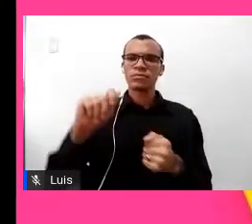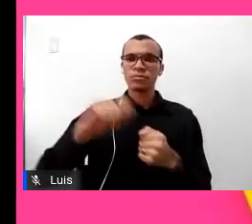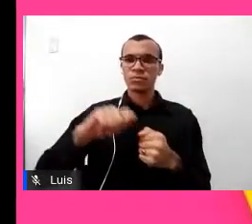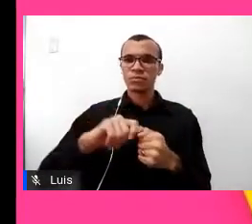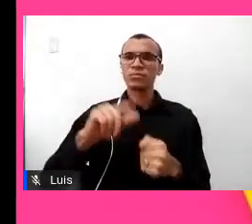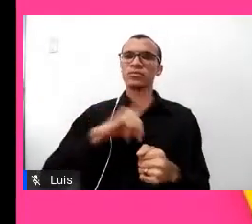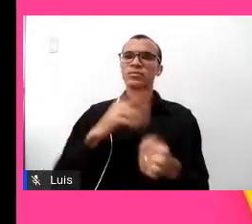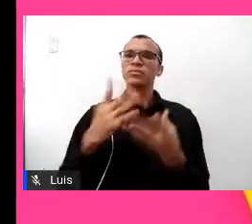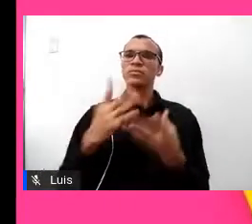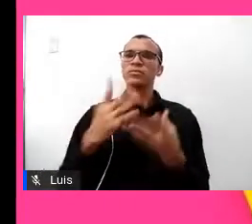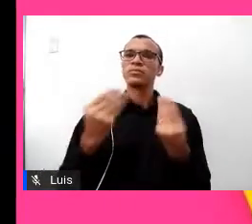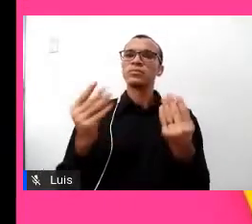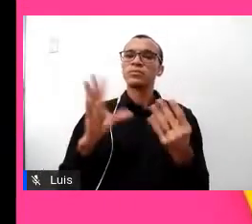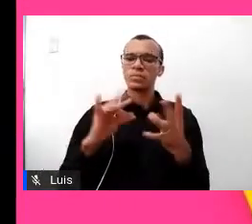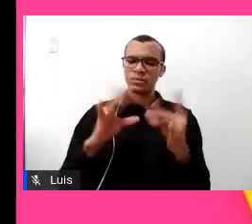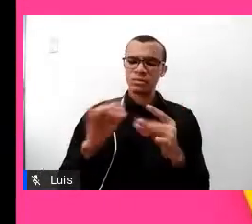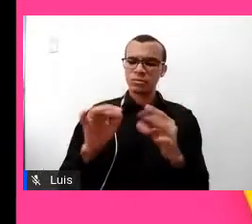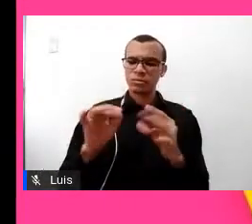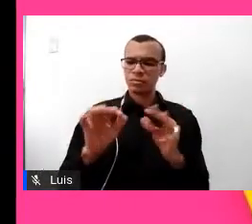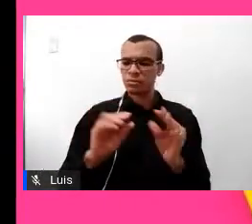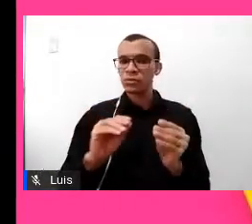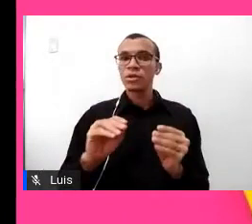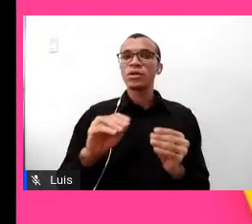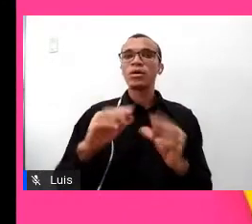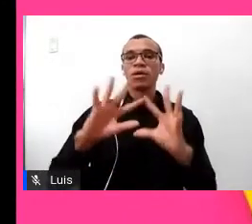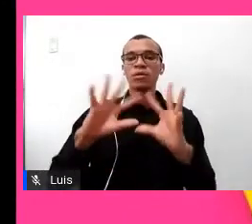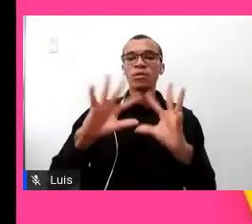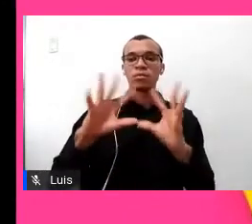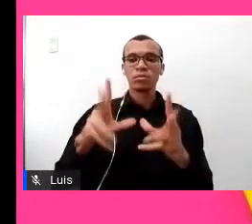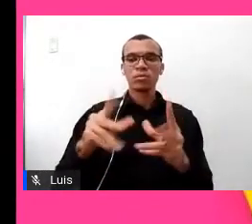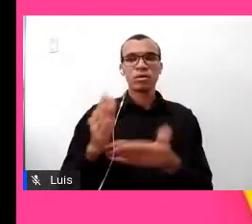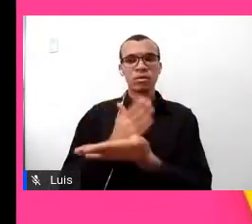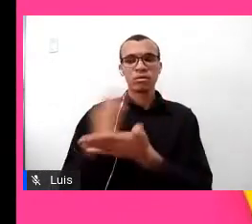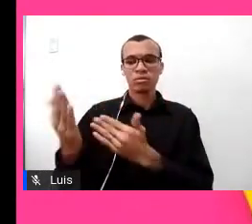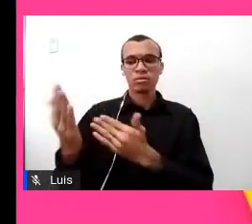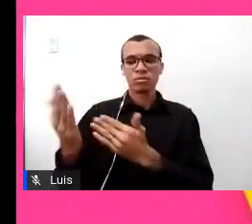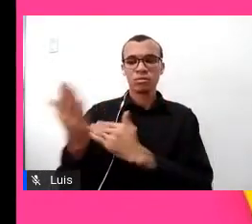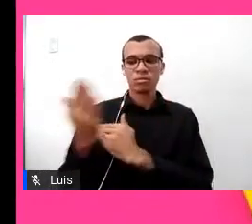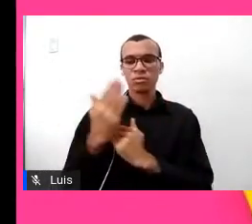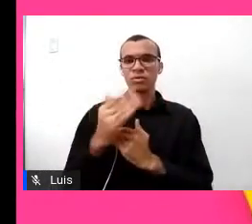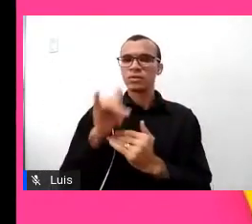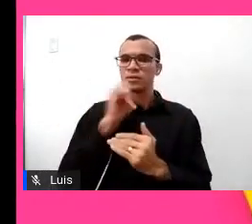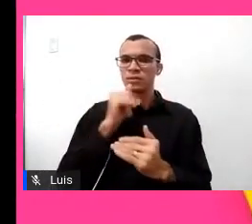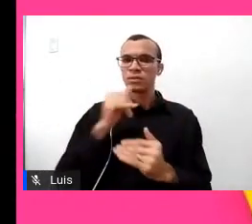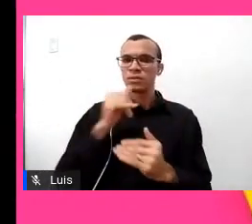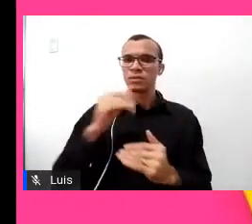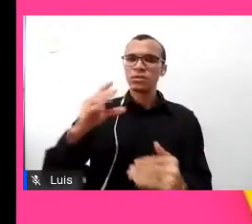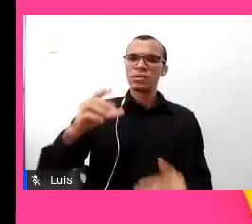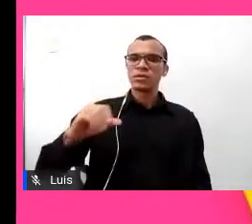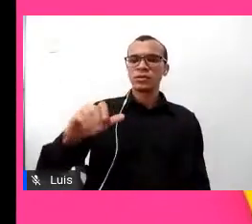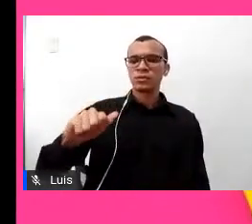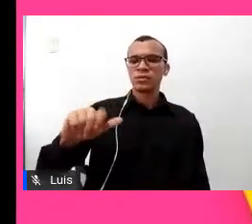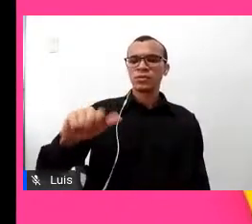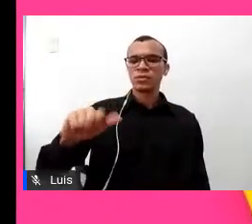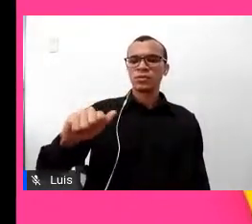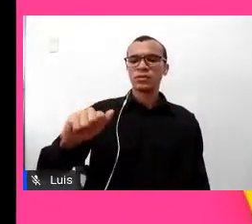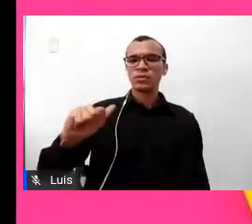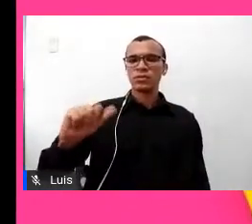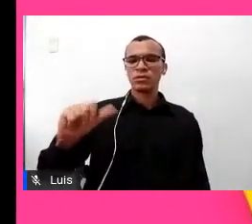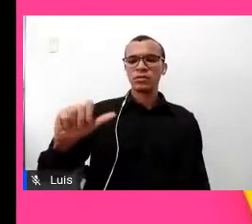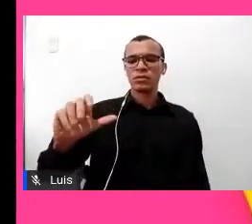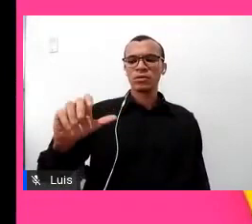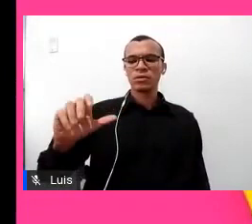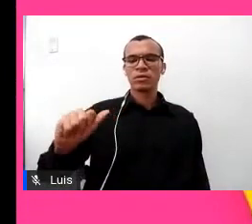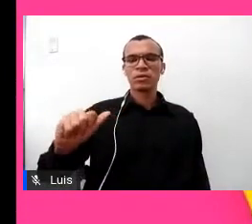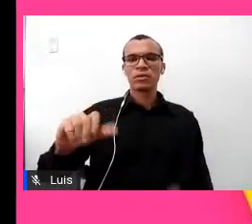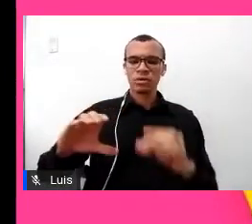eu costumo ter alguns objetos para me ajudar. Por exemplo, pregador, para poder pôr aqui